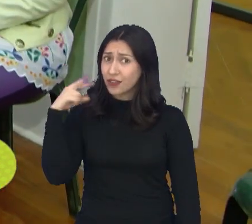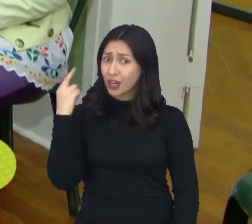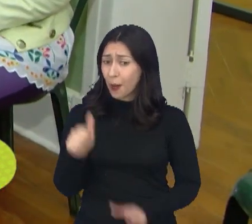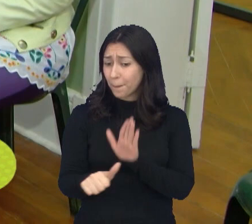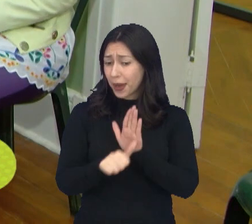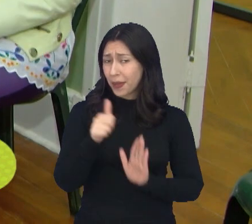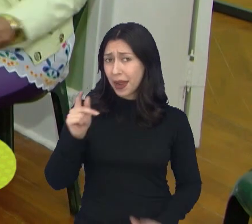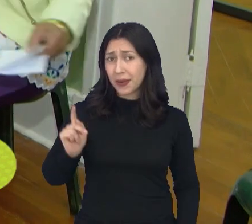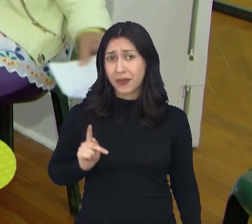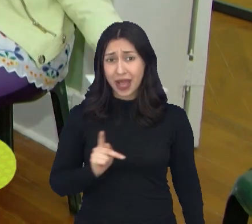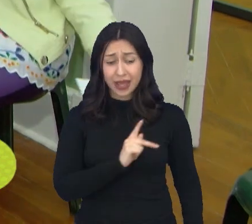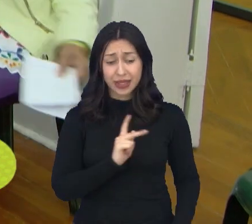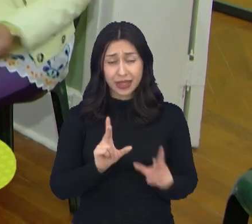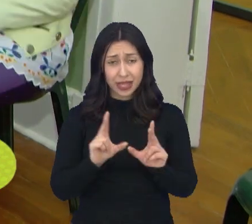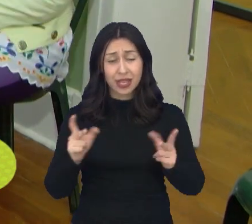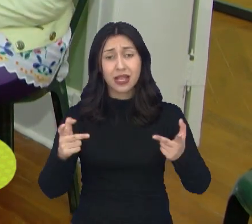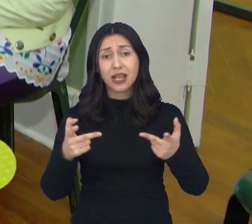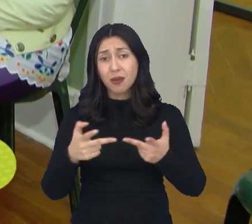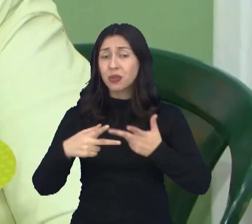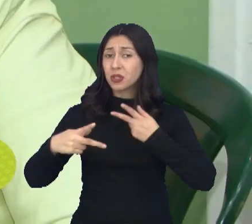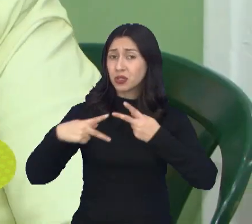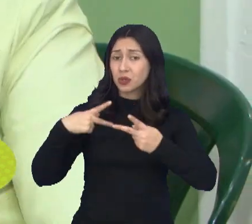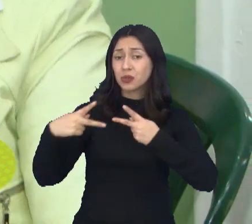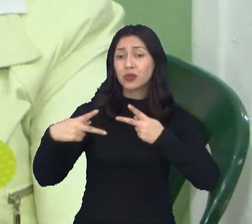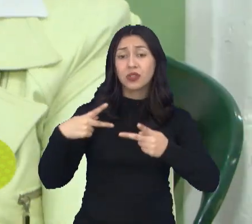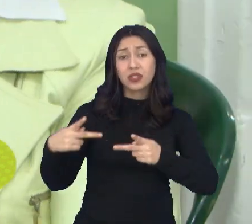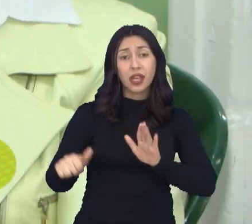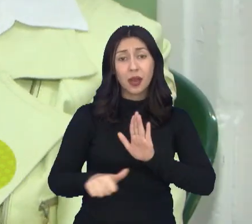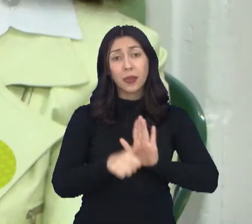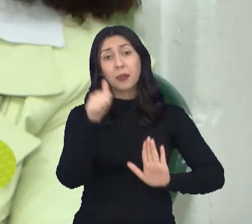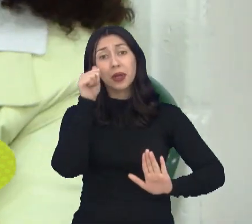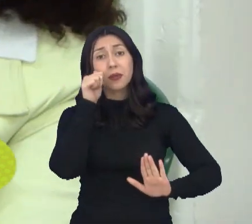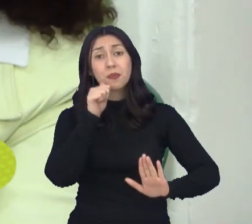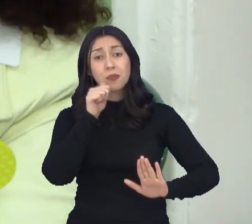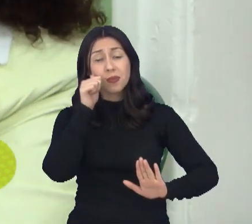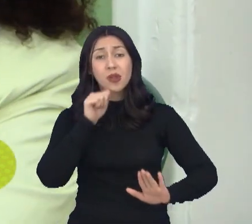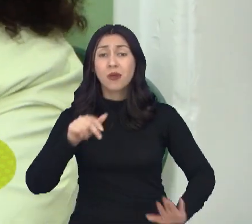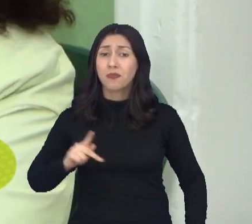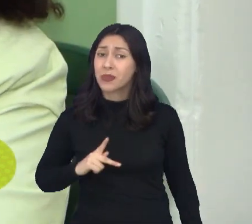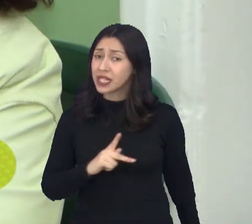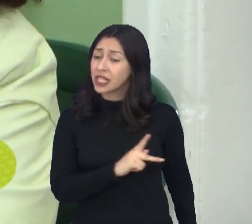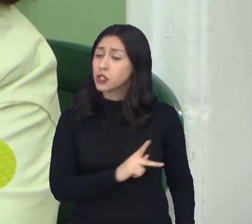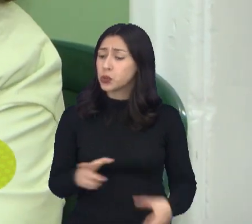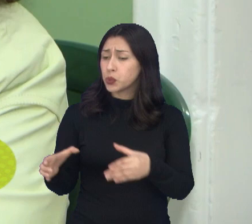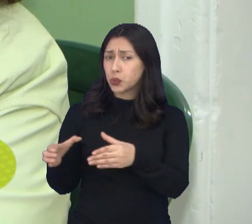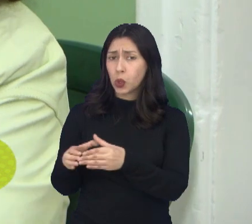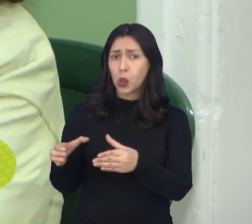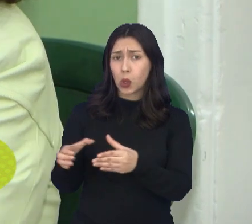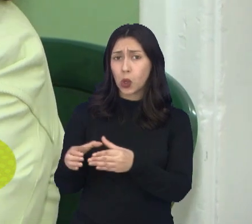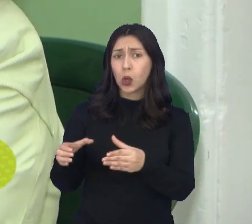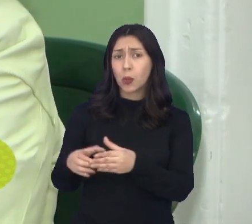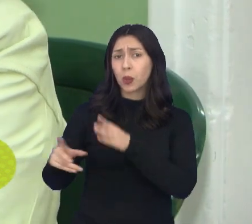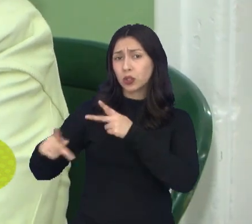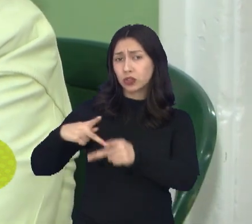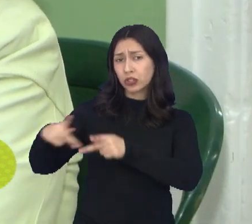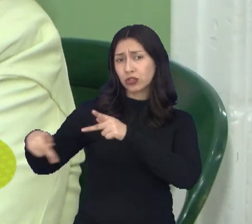a Câmara Municipal de São José dos Campos e a primeira mulher a ser presidente do São José Esporte Clube